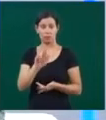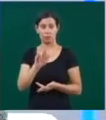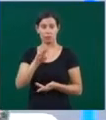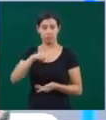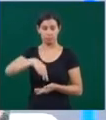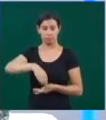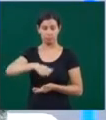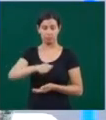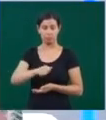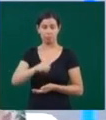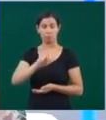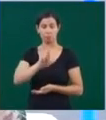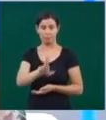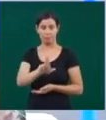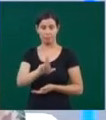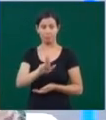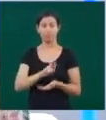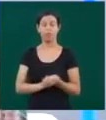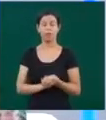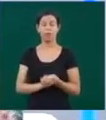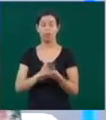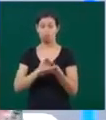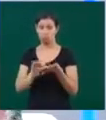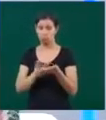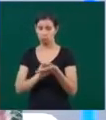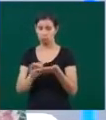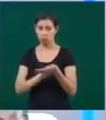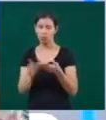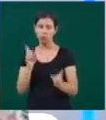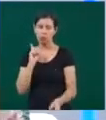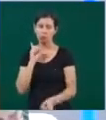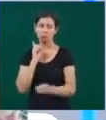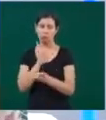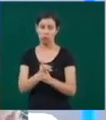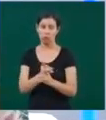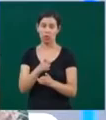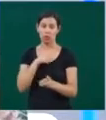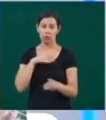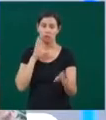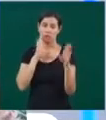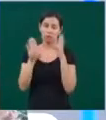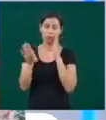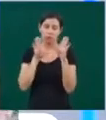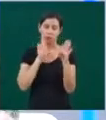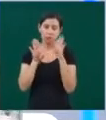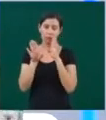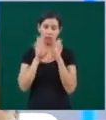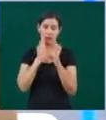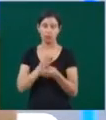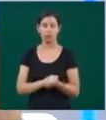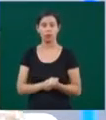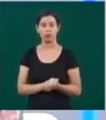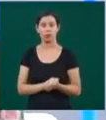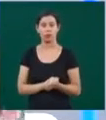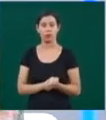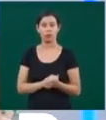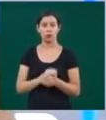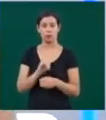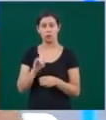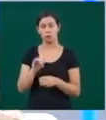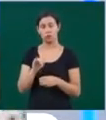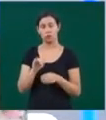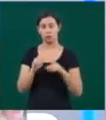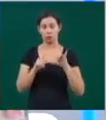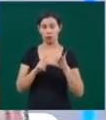frf independente de rua de música e artes você pode até fazer essa completo achar mais fácil vai ser um evento no facebook a página no